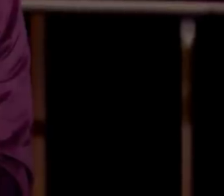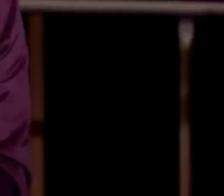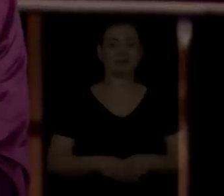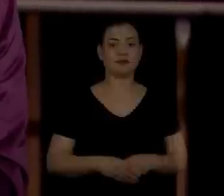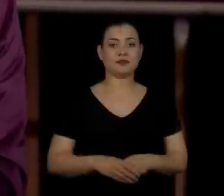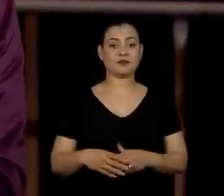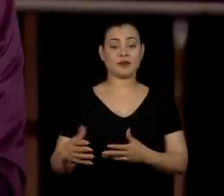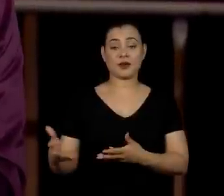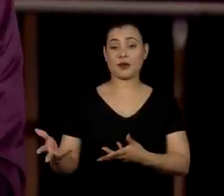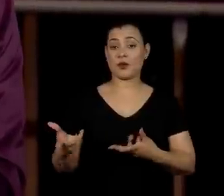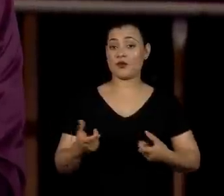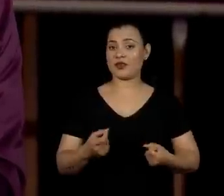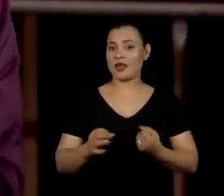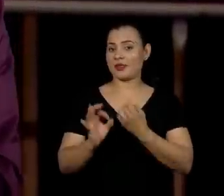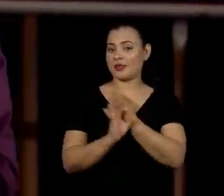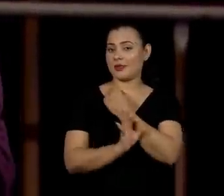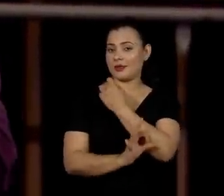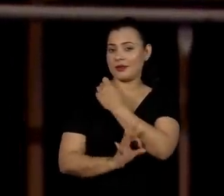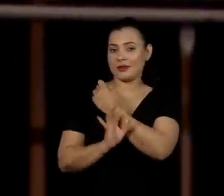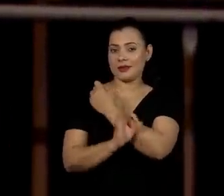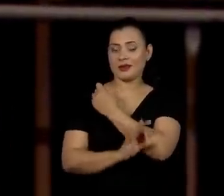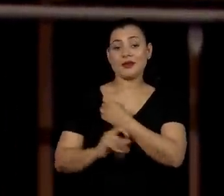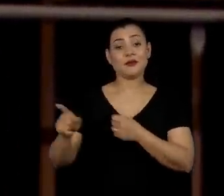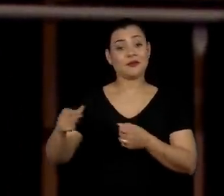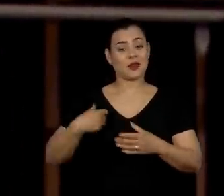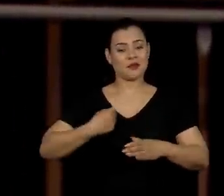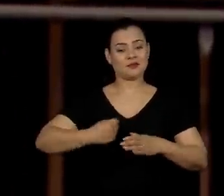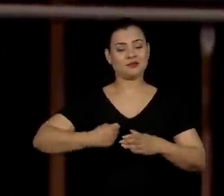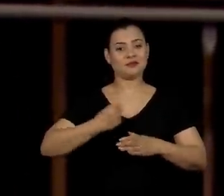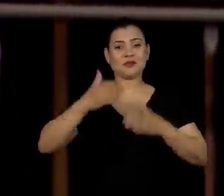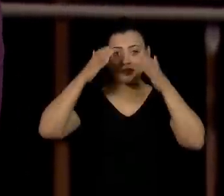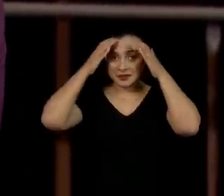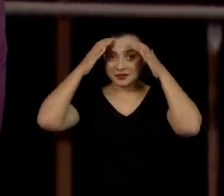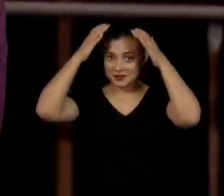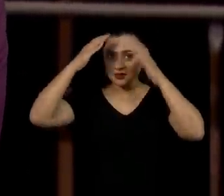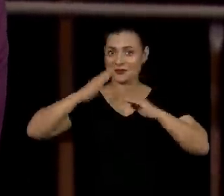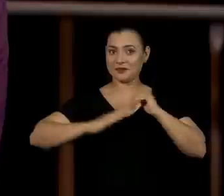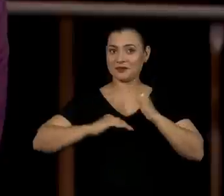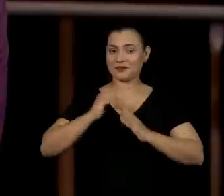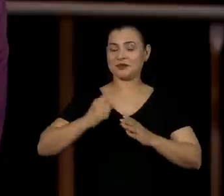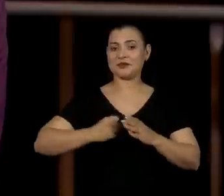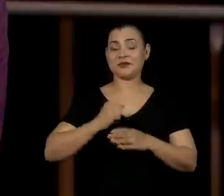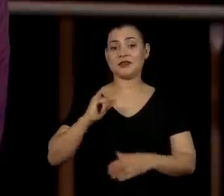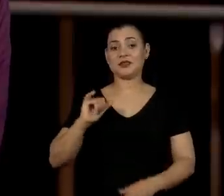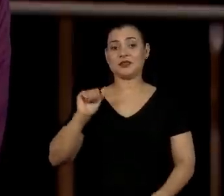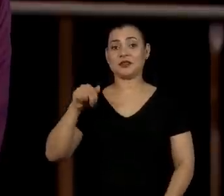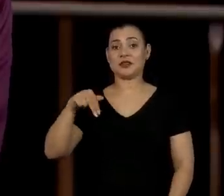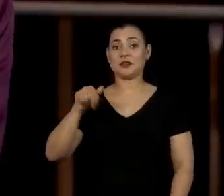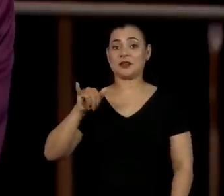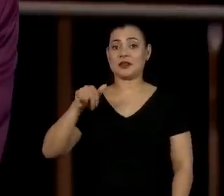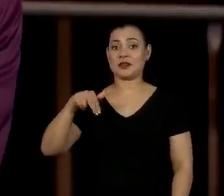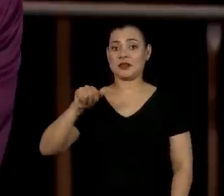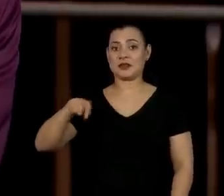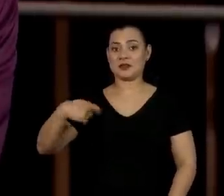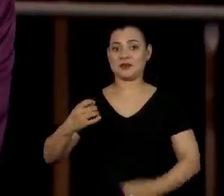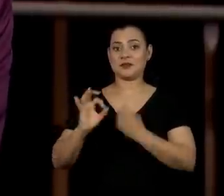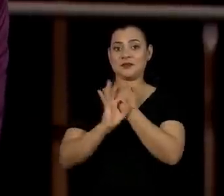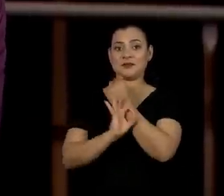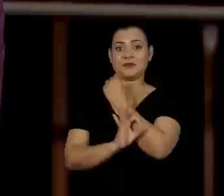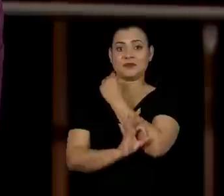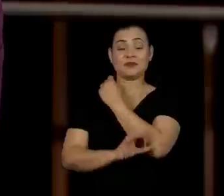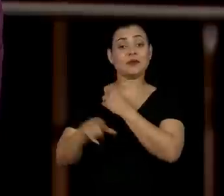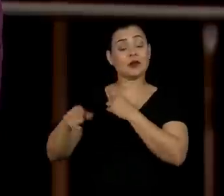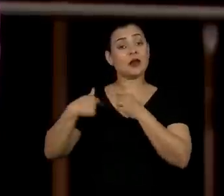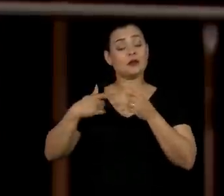a minha convidada A dona Onça renomada chefe Janaína Torres coeda ela foi criada num cortiço do Brás como ela